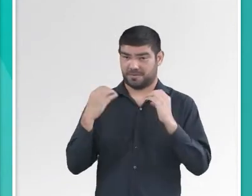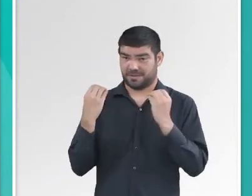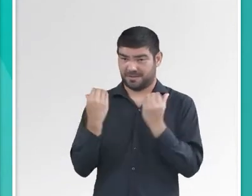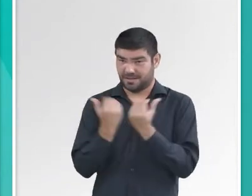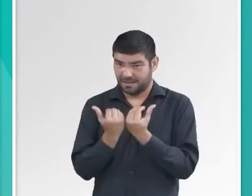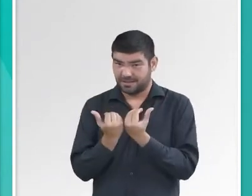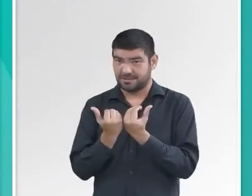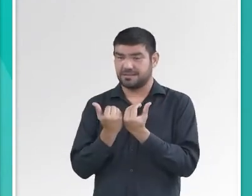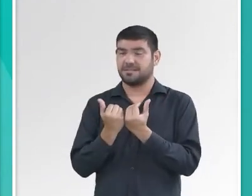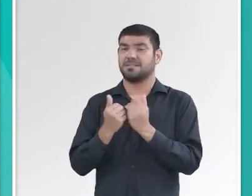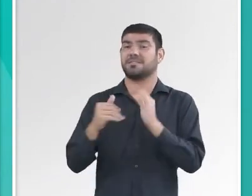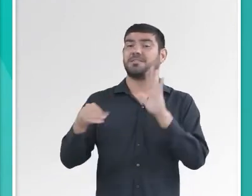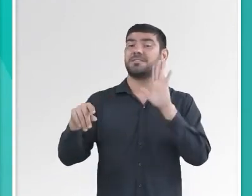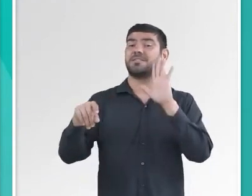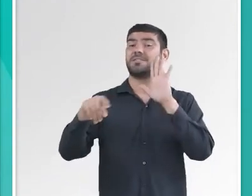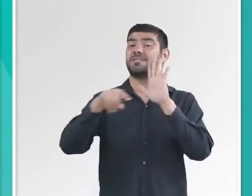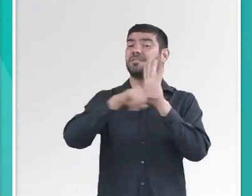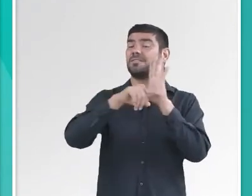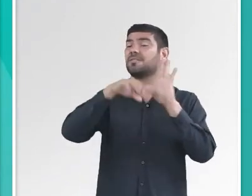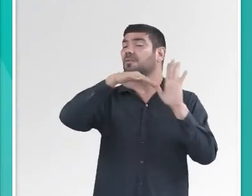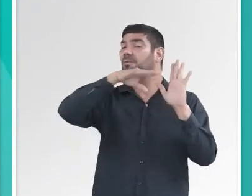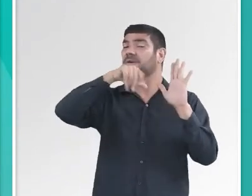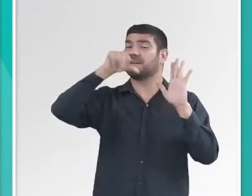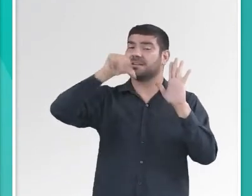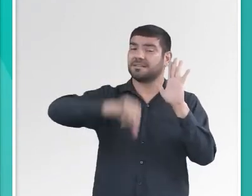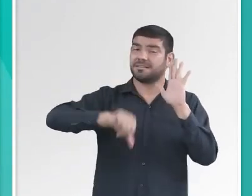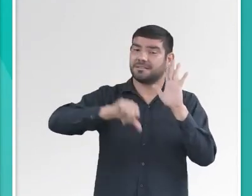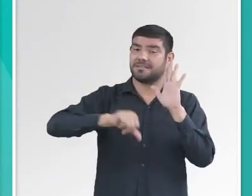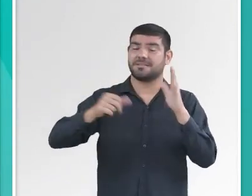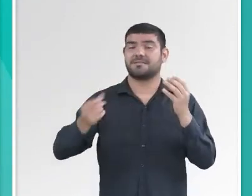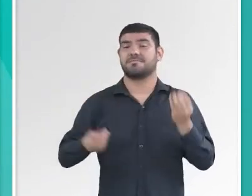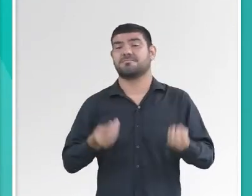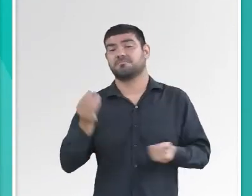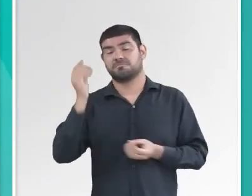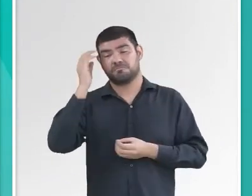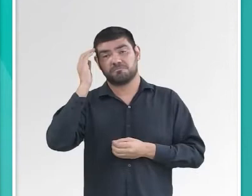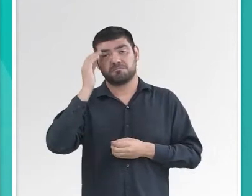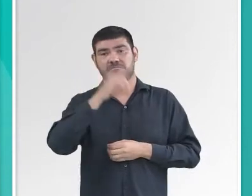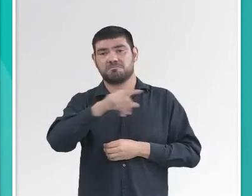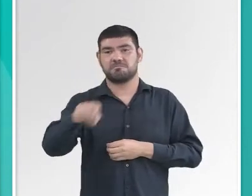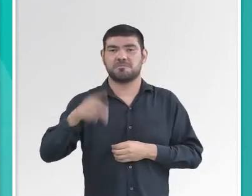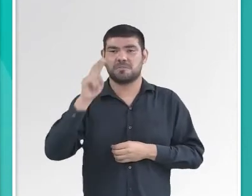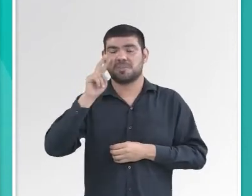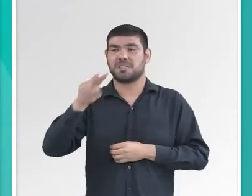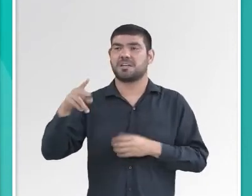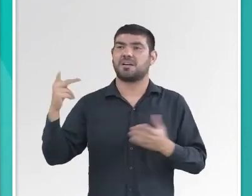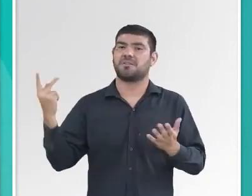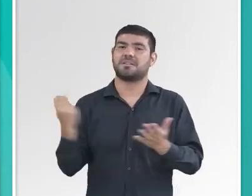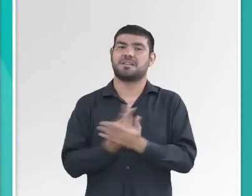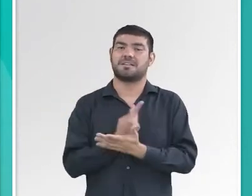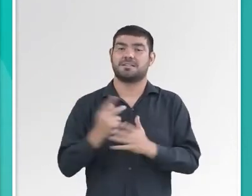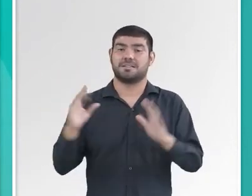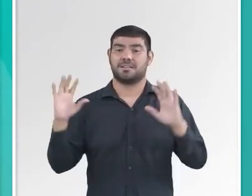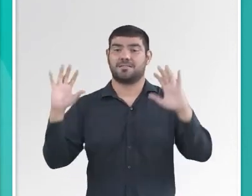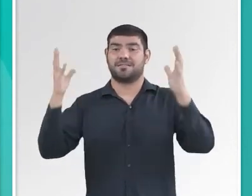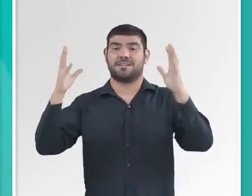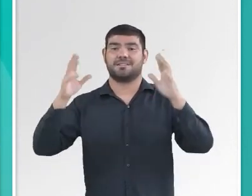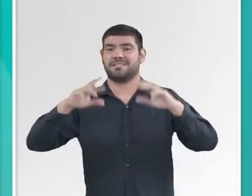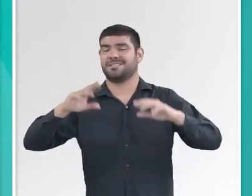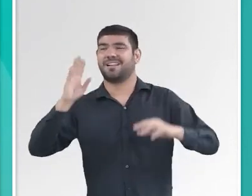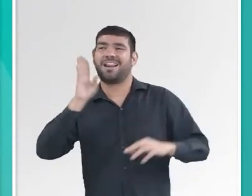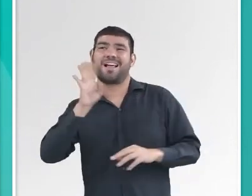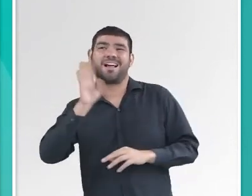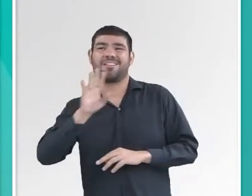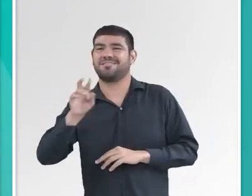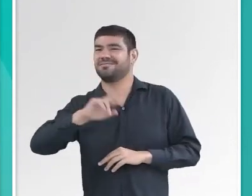E os pontos negativos que estão relacionados a essa festa? O que vocês veem que acontece na festa que não é legal, que